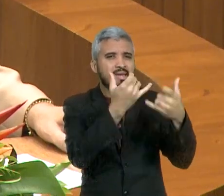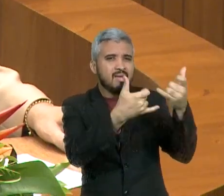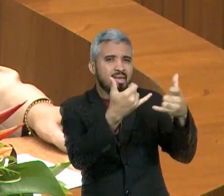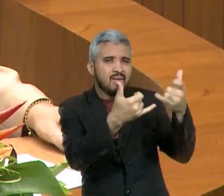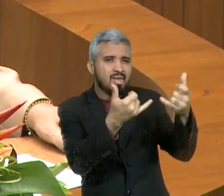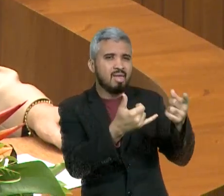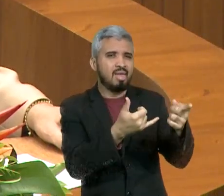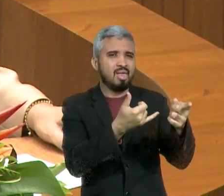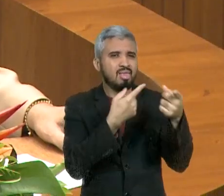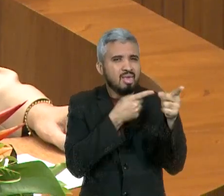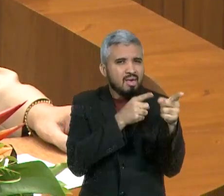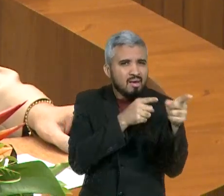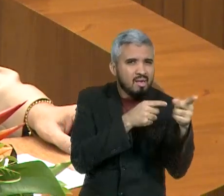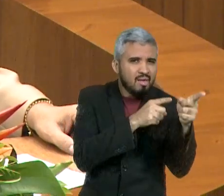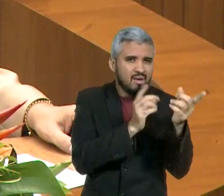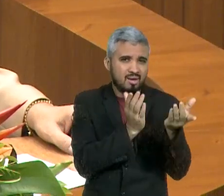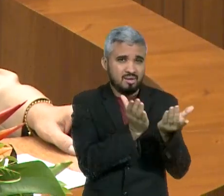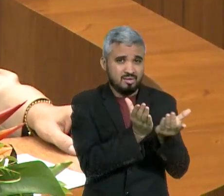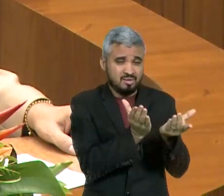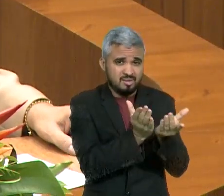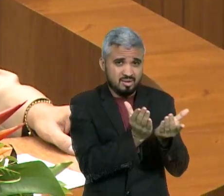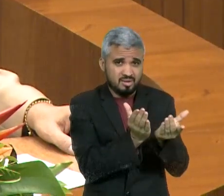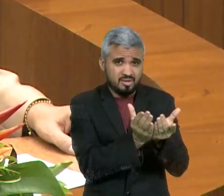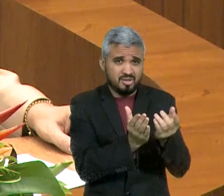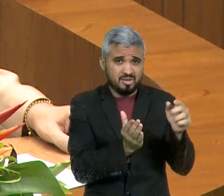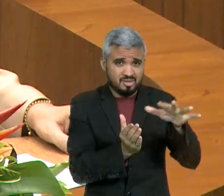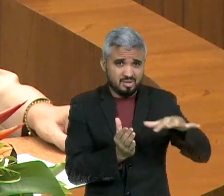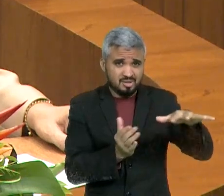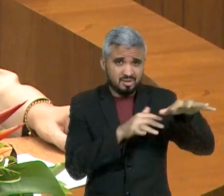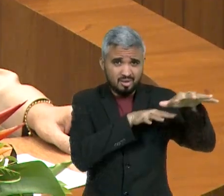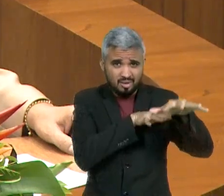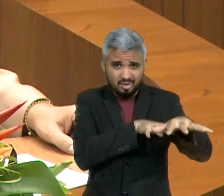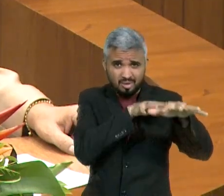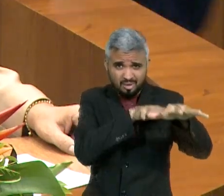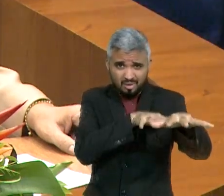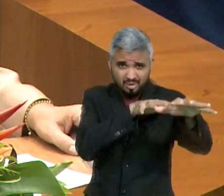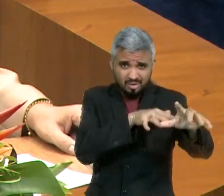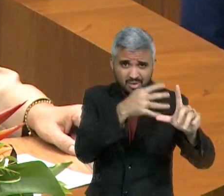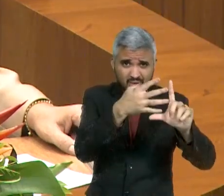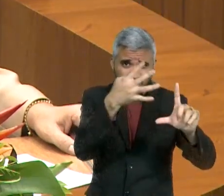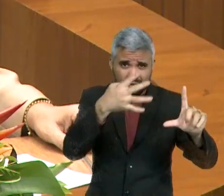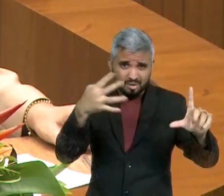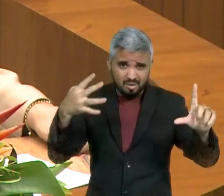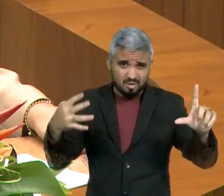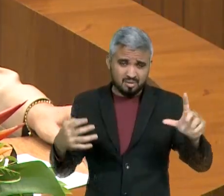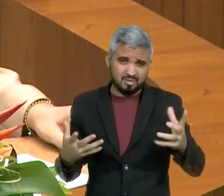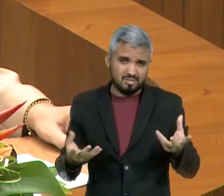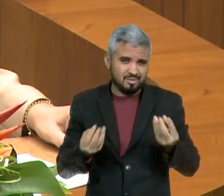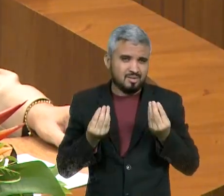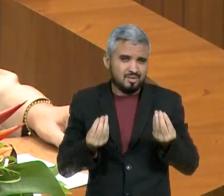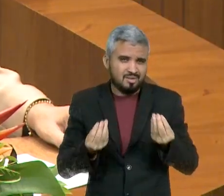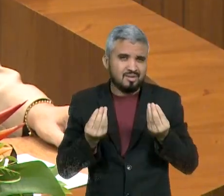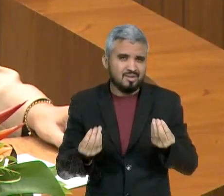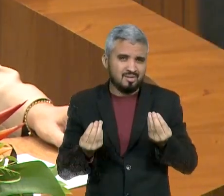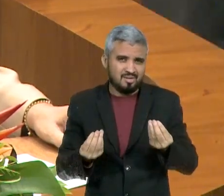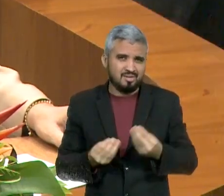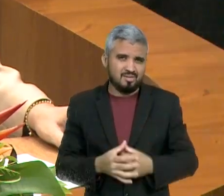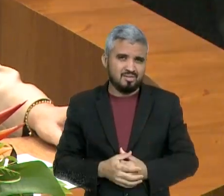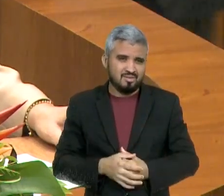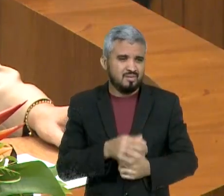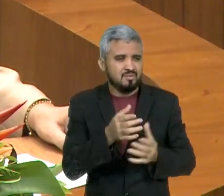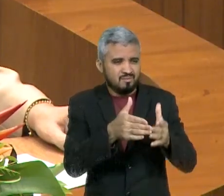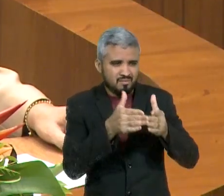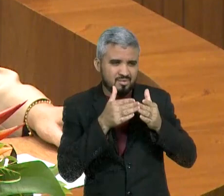de intolerância religiosa que são feitas em todos os movimentos, sinceramente, creio